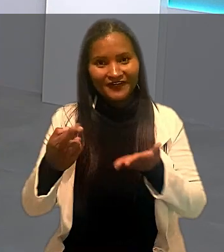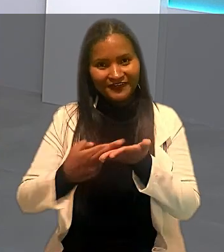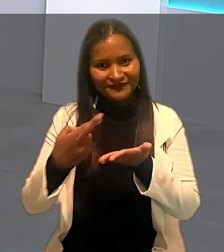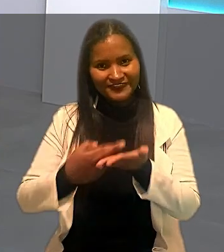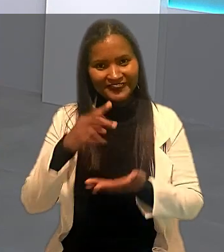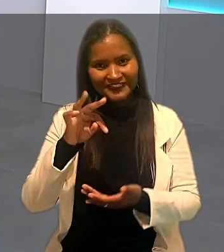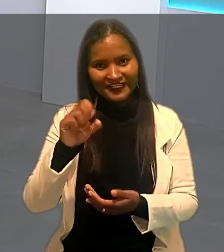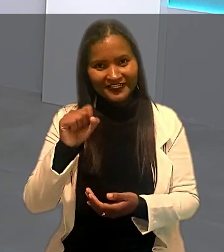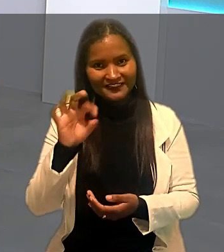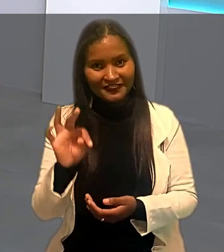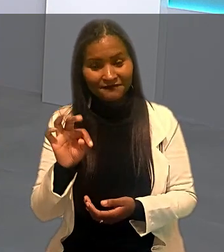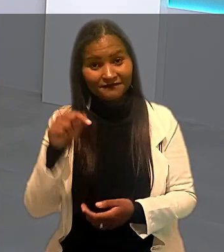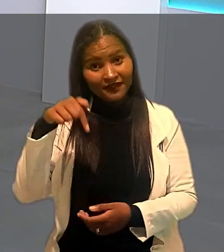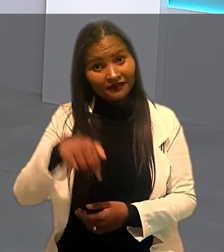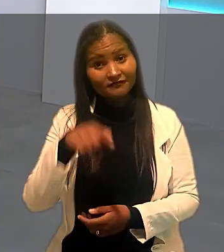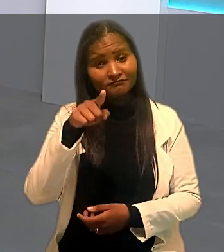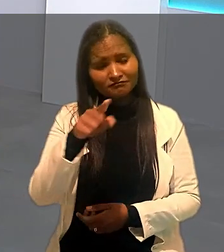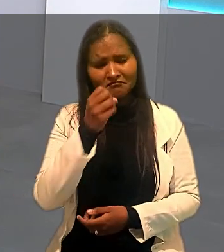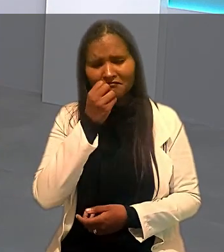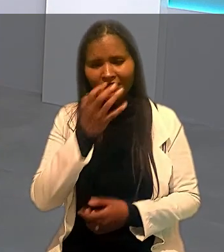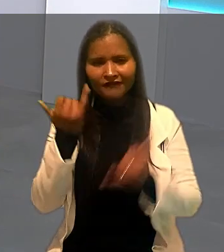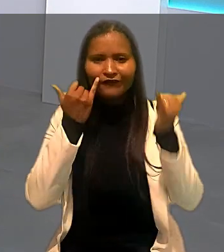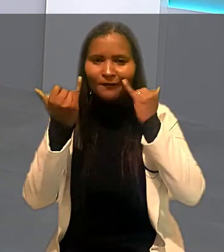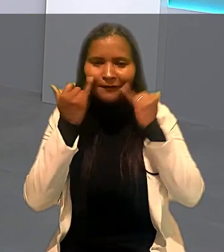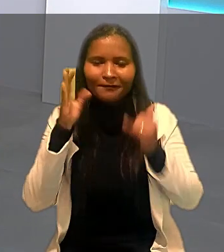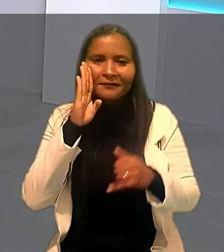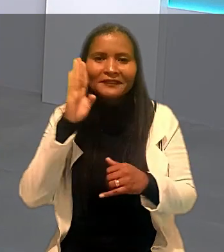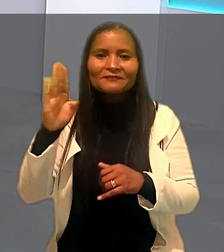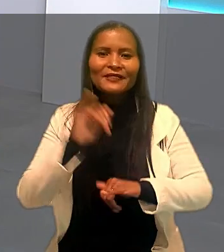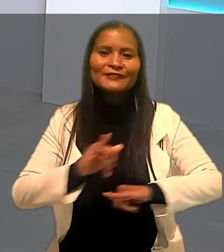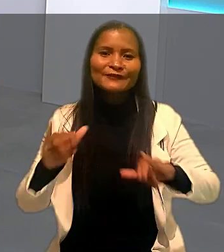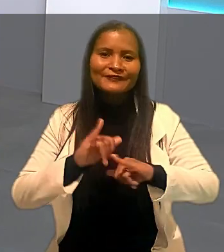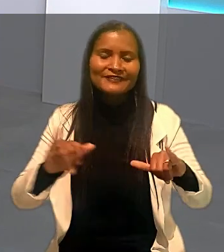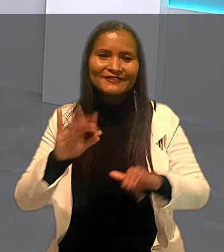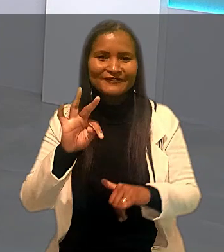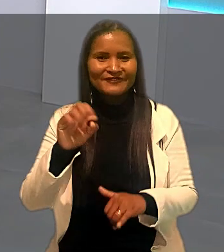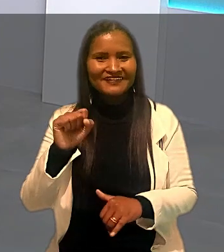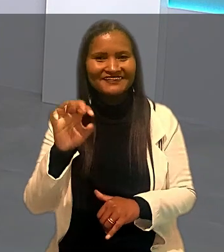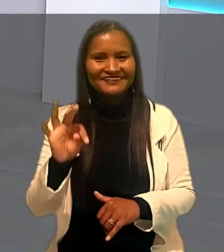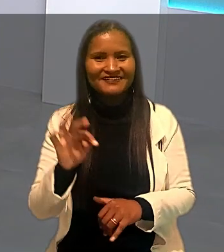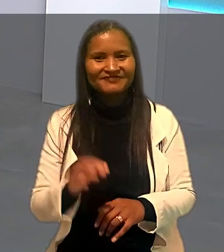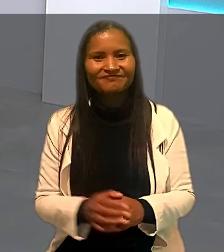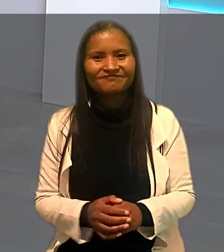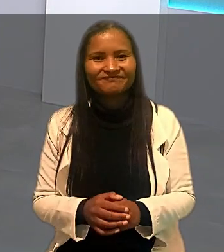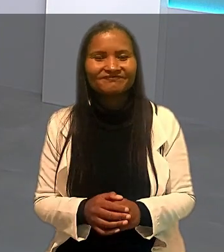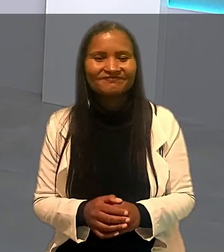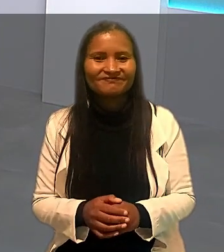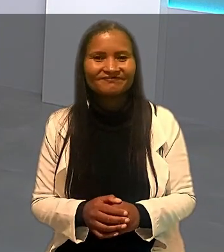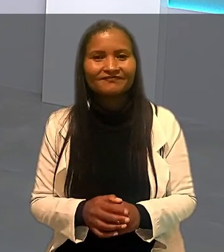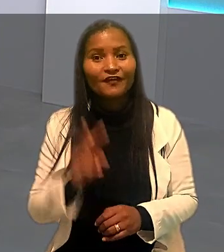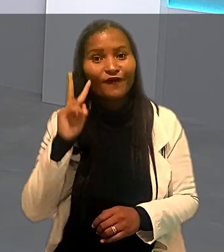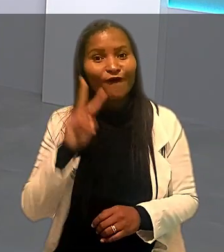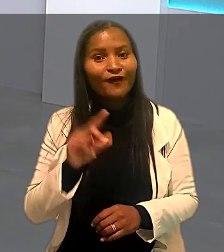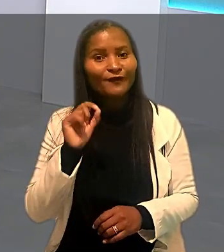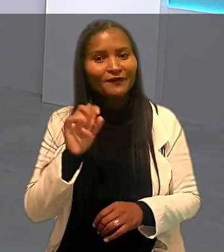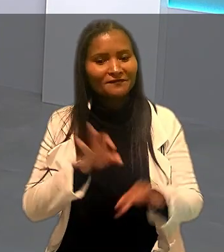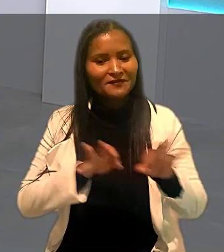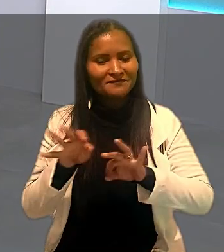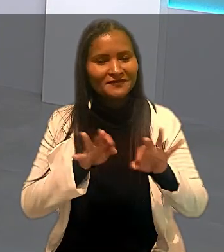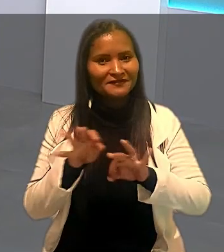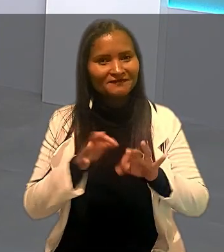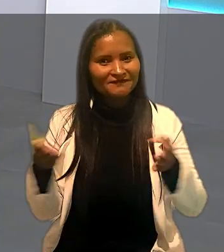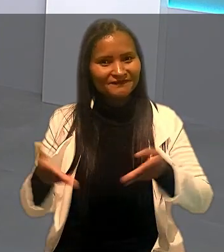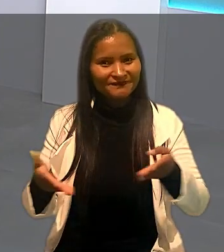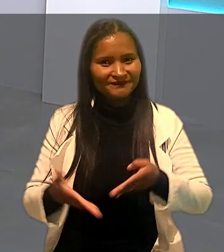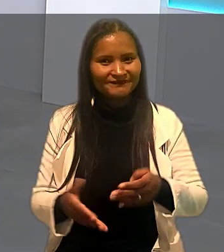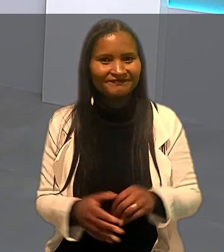Está no ar o Revista TST. Aqui você fica bem informado sobre as principais notícias do Tribunal Superior do Trabalho. Dá só uma olhada